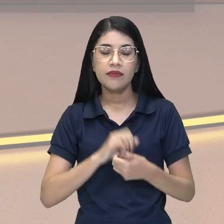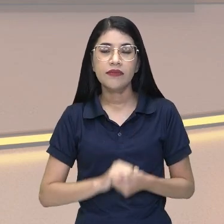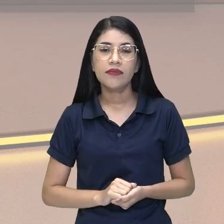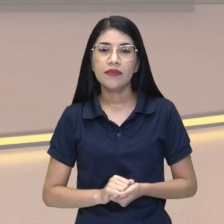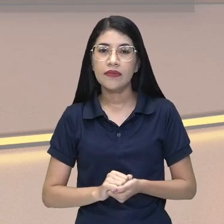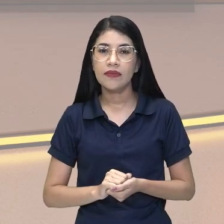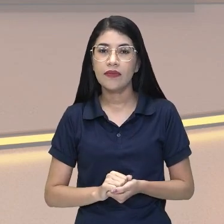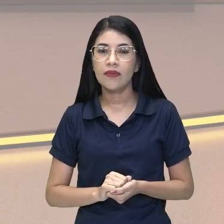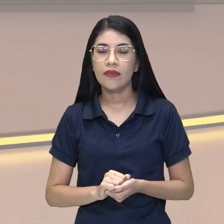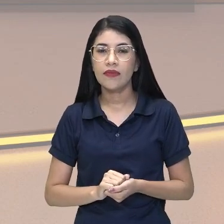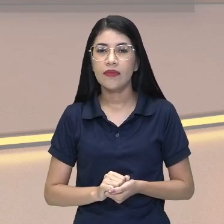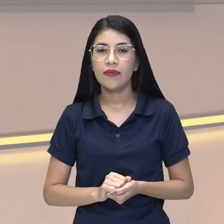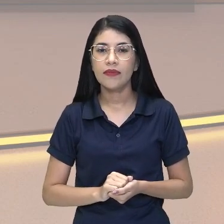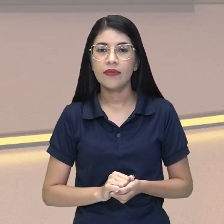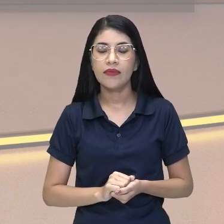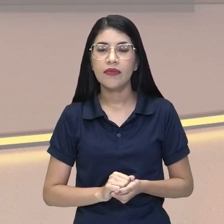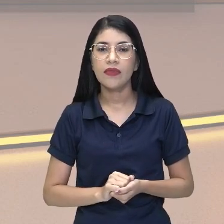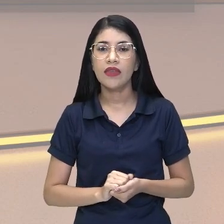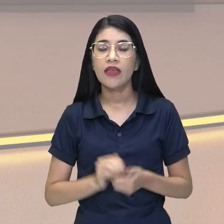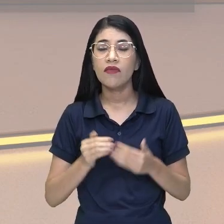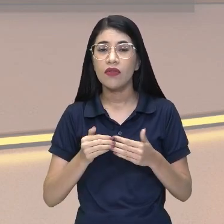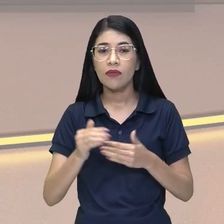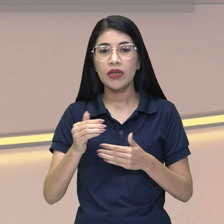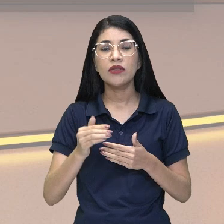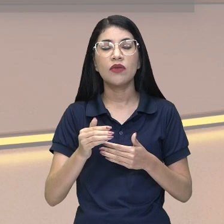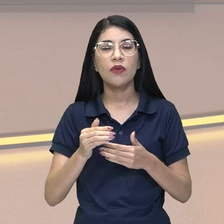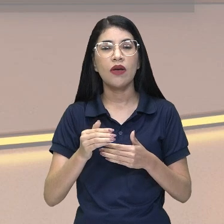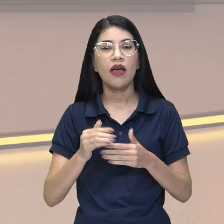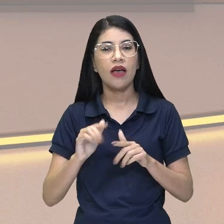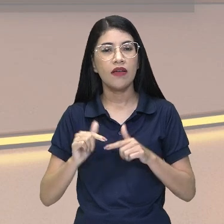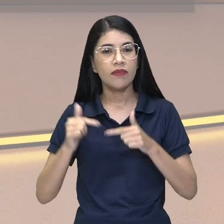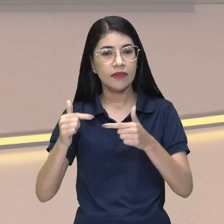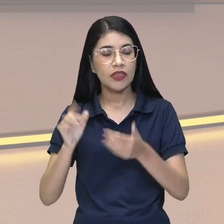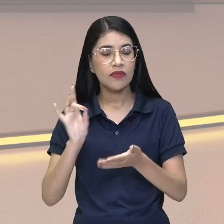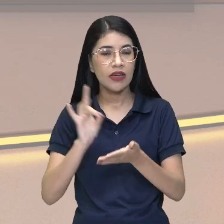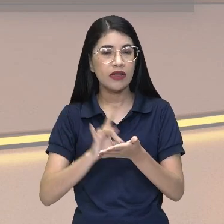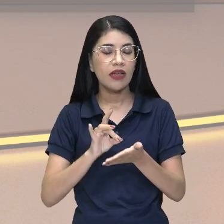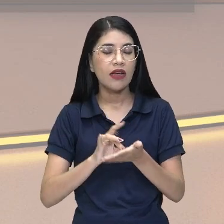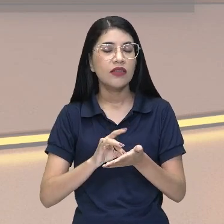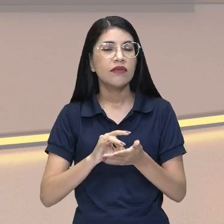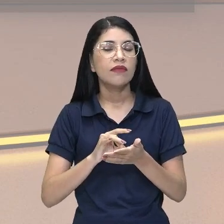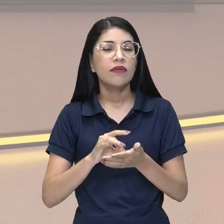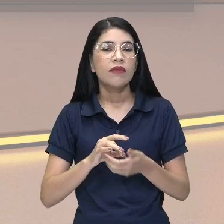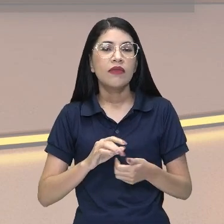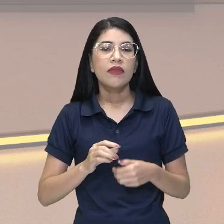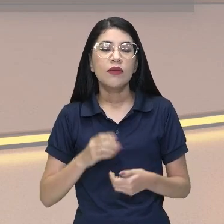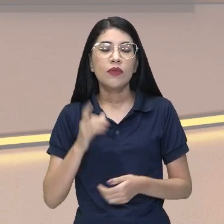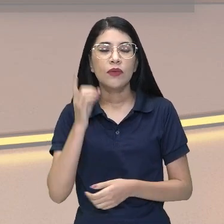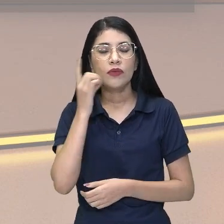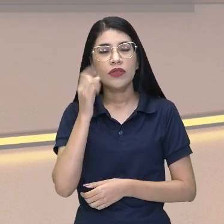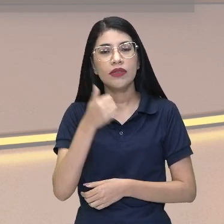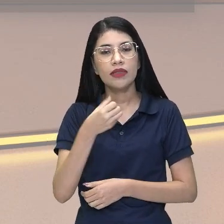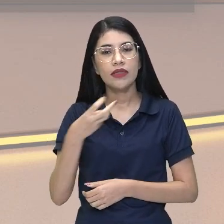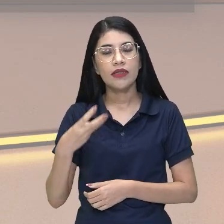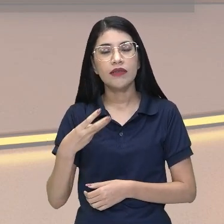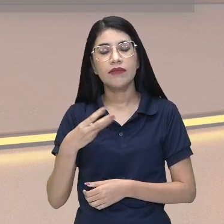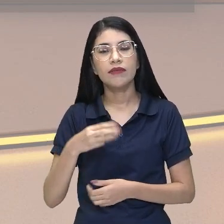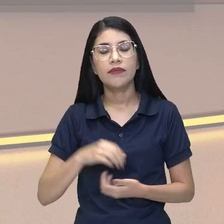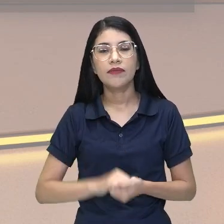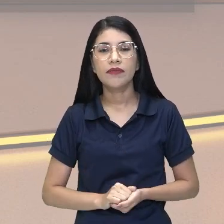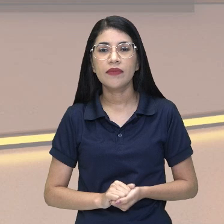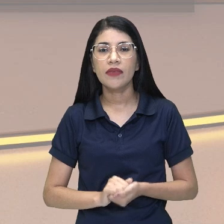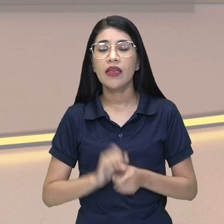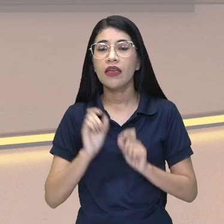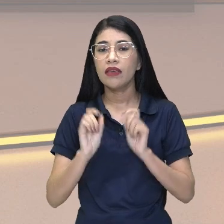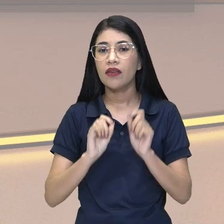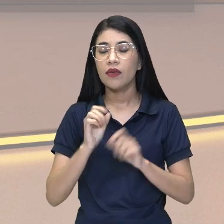vai colocar a lei em vigor. Então a lei passa a valer no dia 13 de maio de 1888, que é considerado o